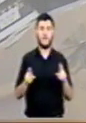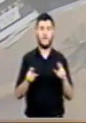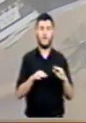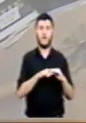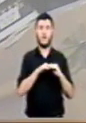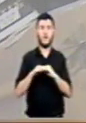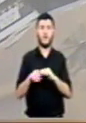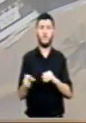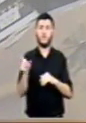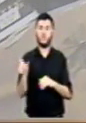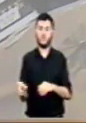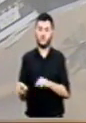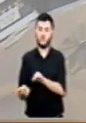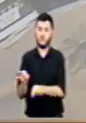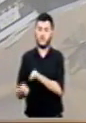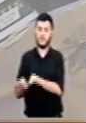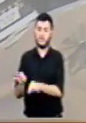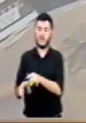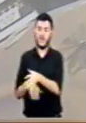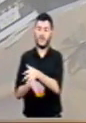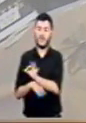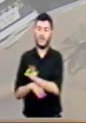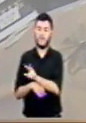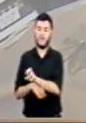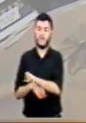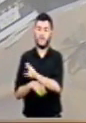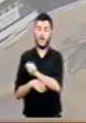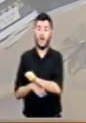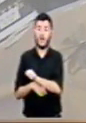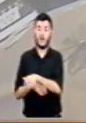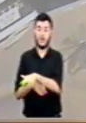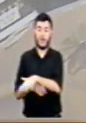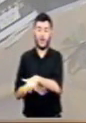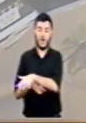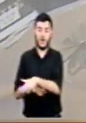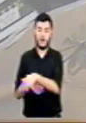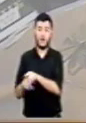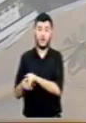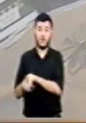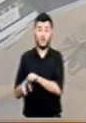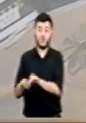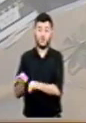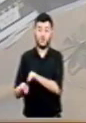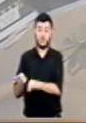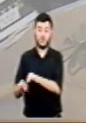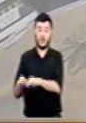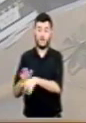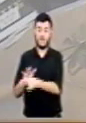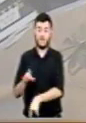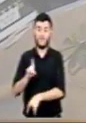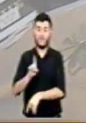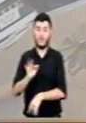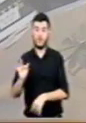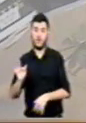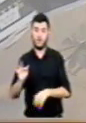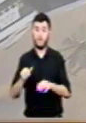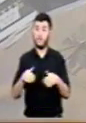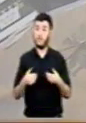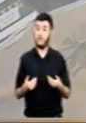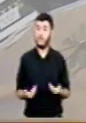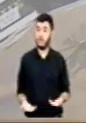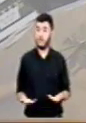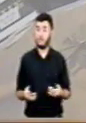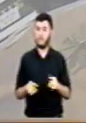Federal da Seção Judiciária do Distrito Federal. E a